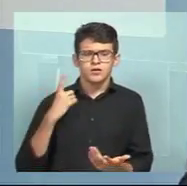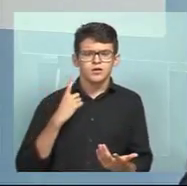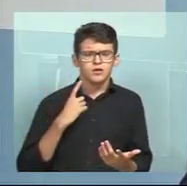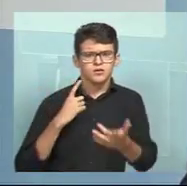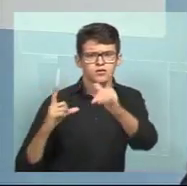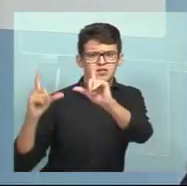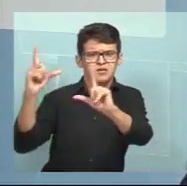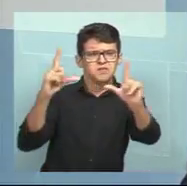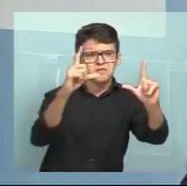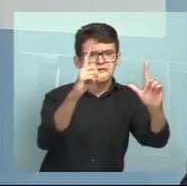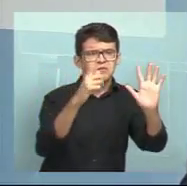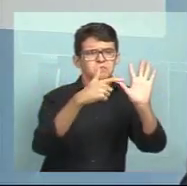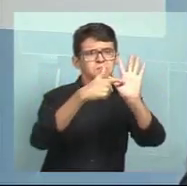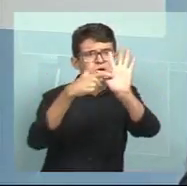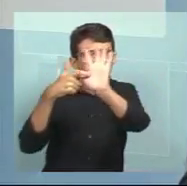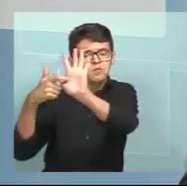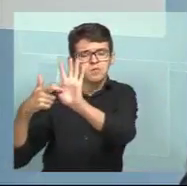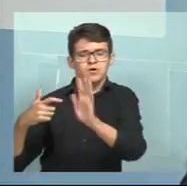televisões abertos,